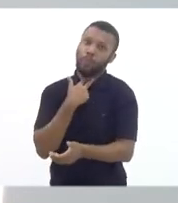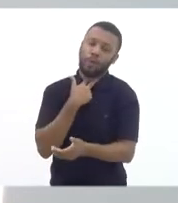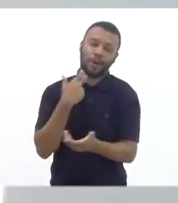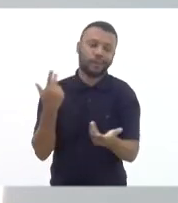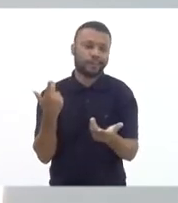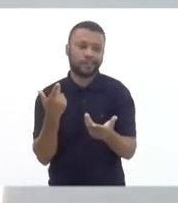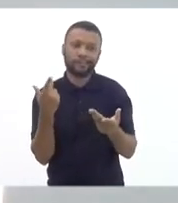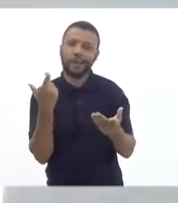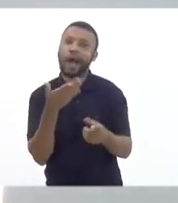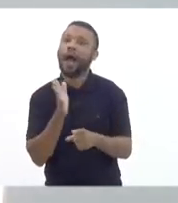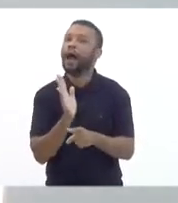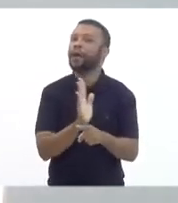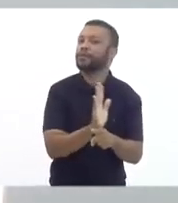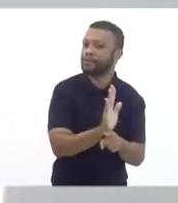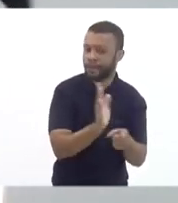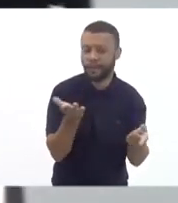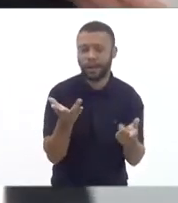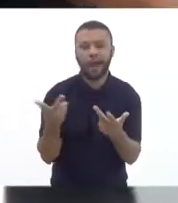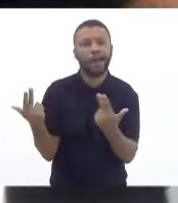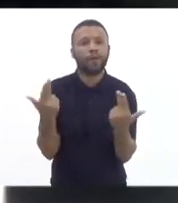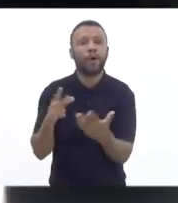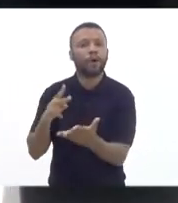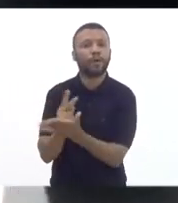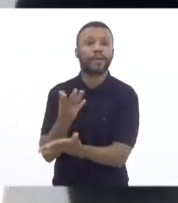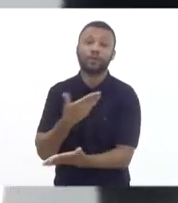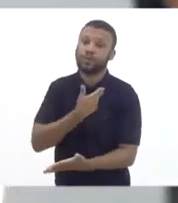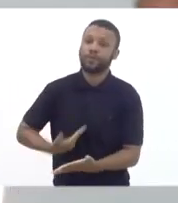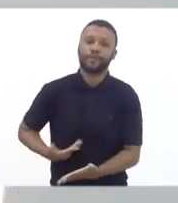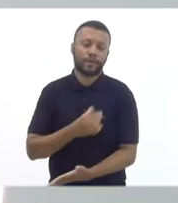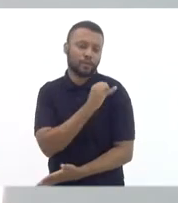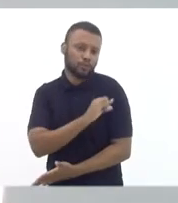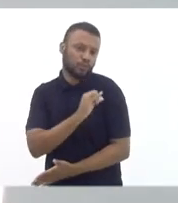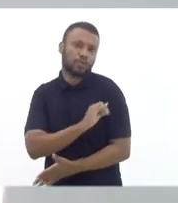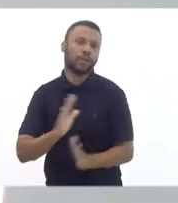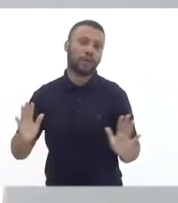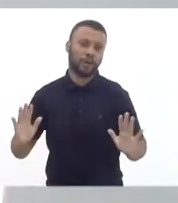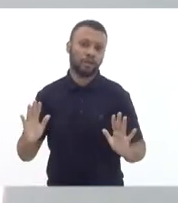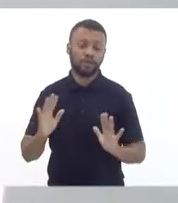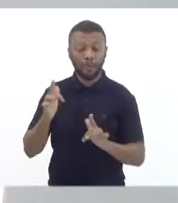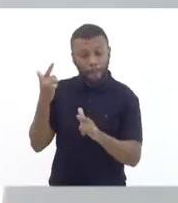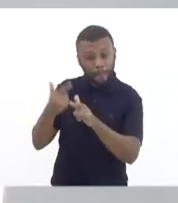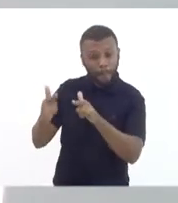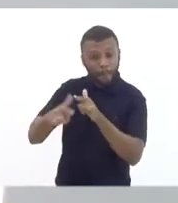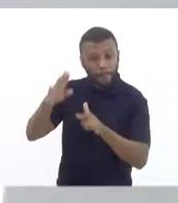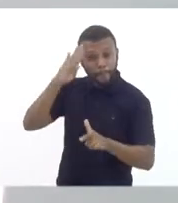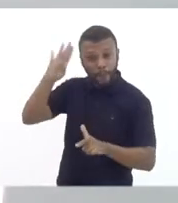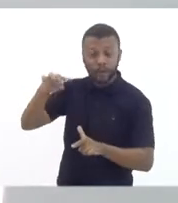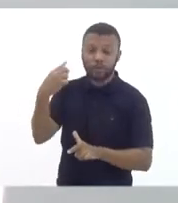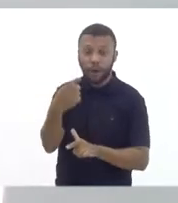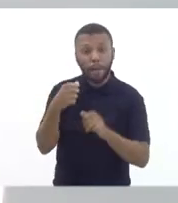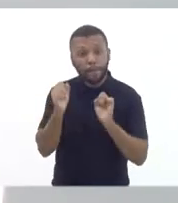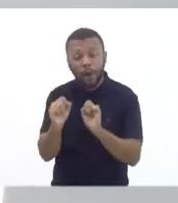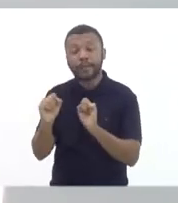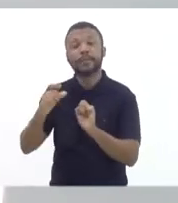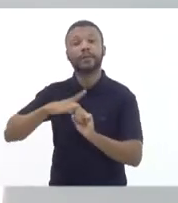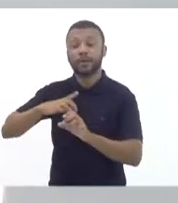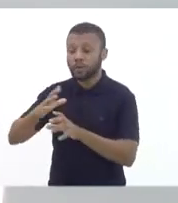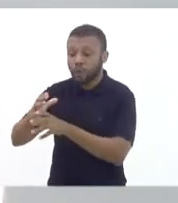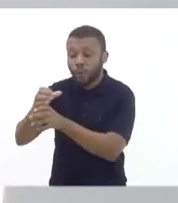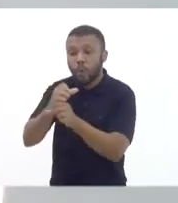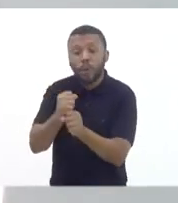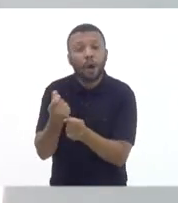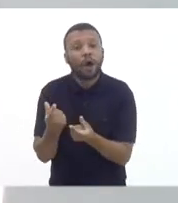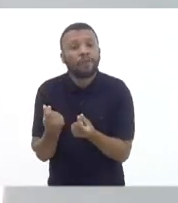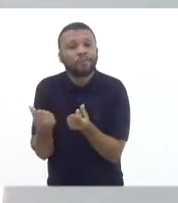Estado. A grande sugestão que eu deixo aqui, deputado, para a comissão, é de que a gente possa colocar no orçamento do governo do Estado